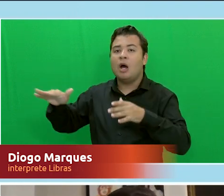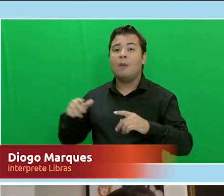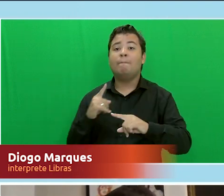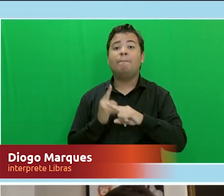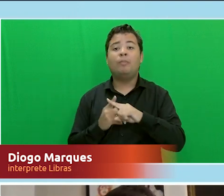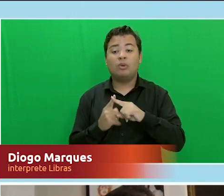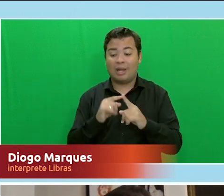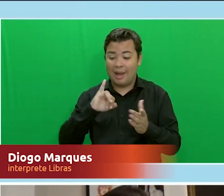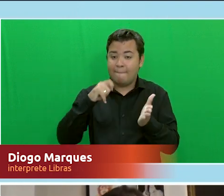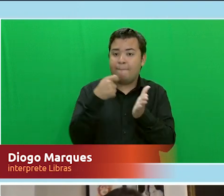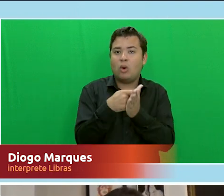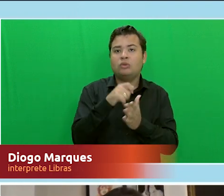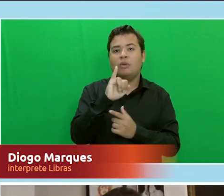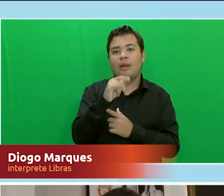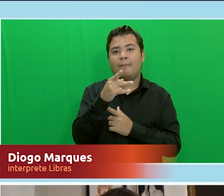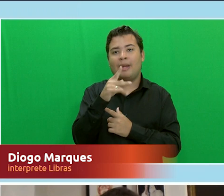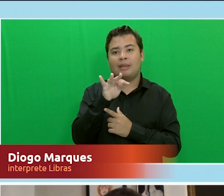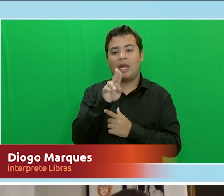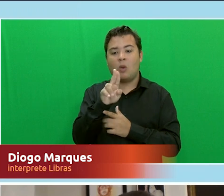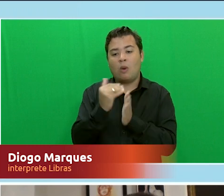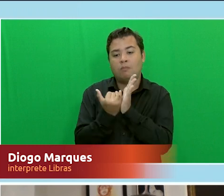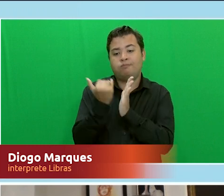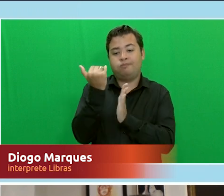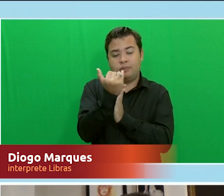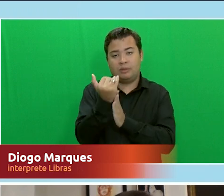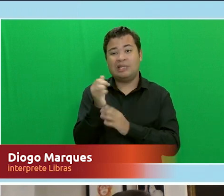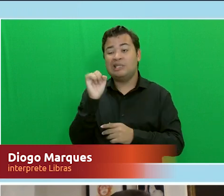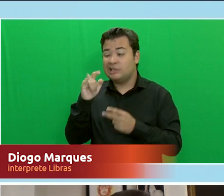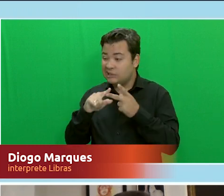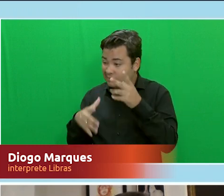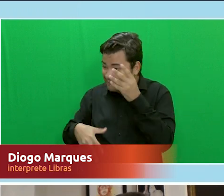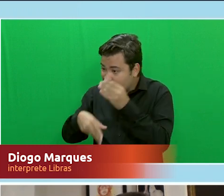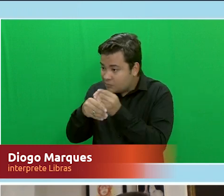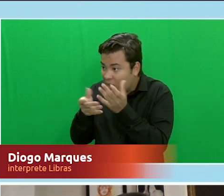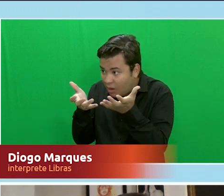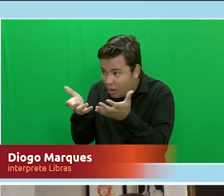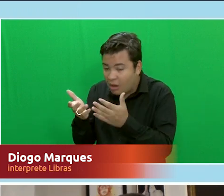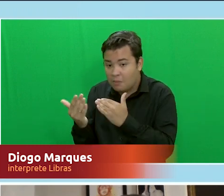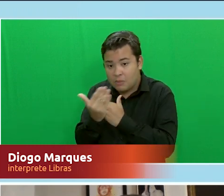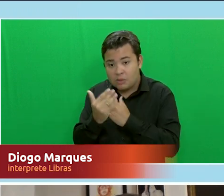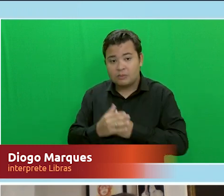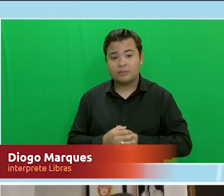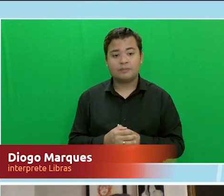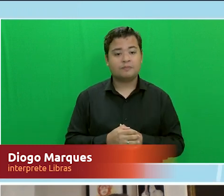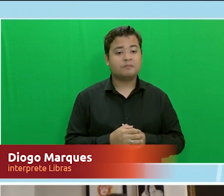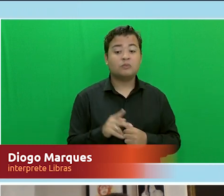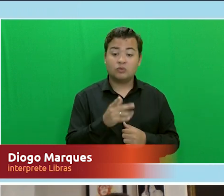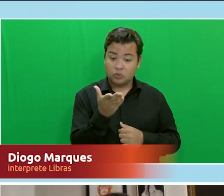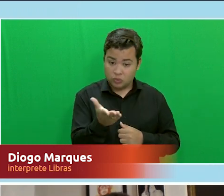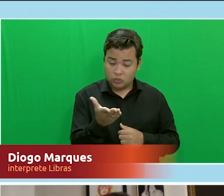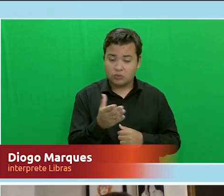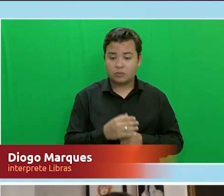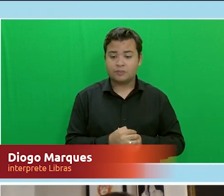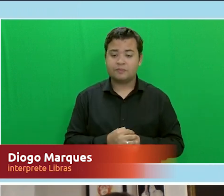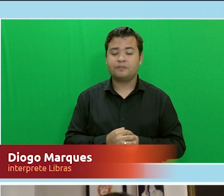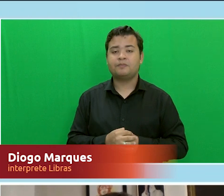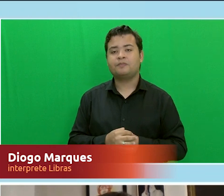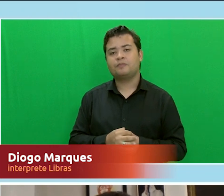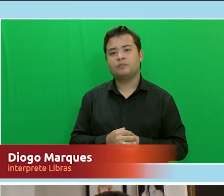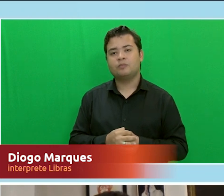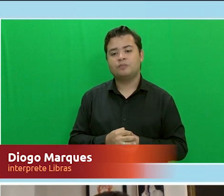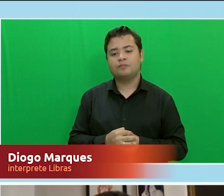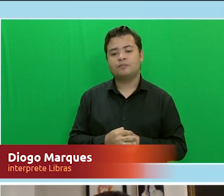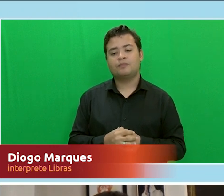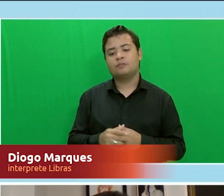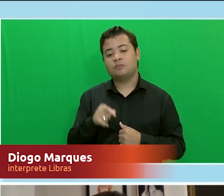aumenta, as questões vão aumentando na cidade. Se o João quiser complementar. Professor João?